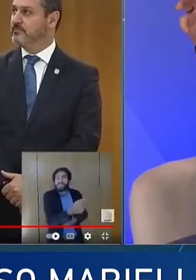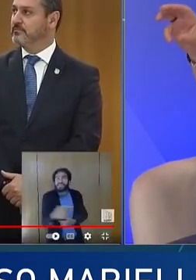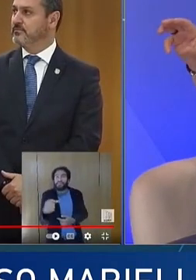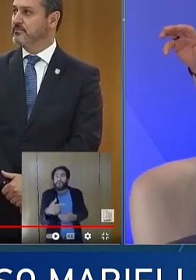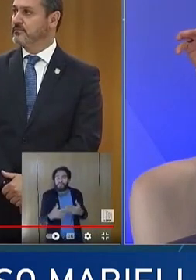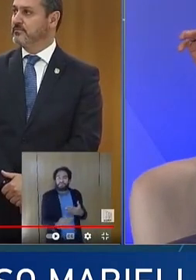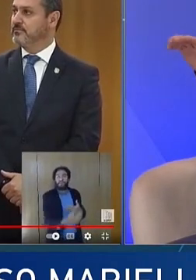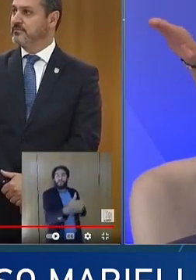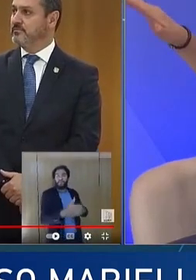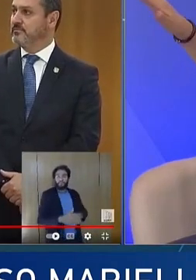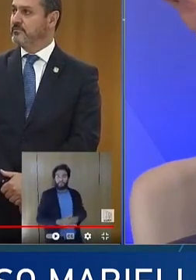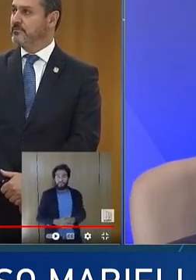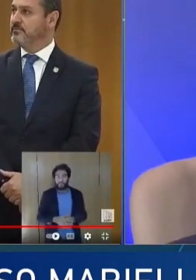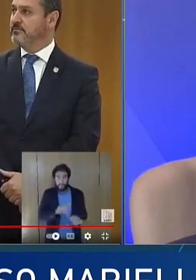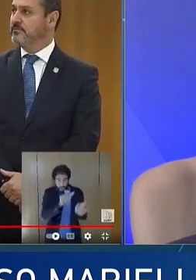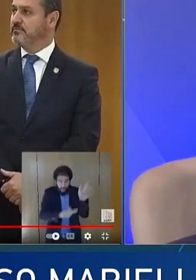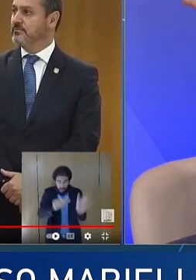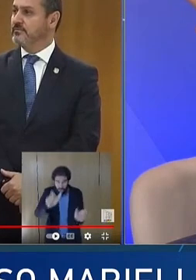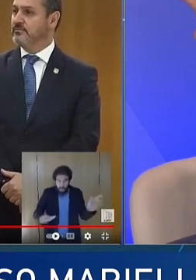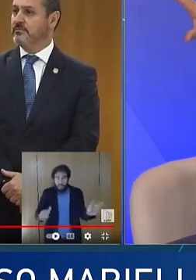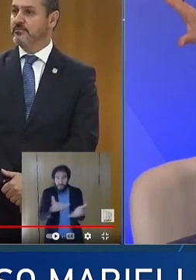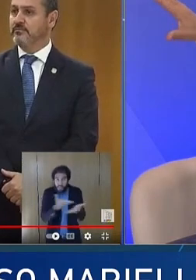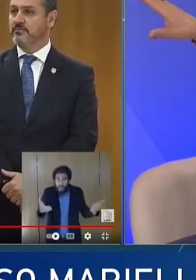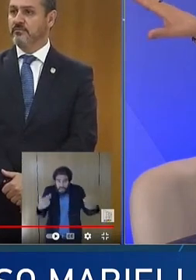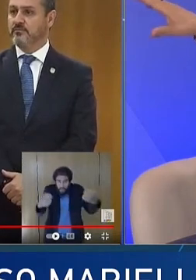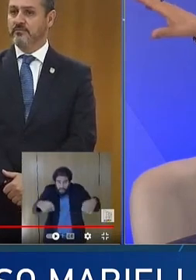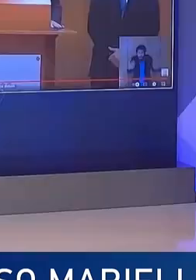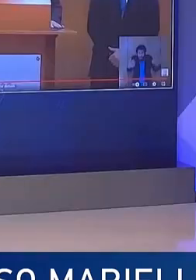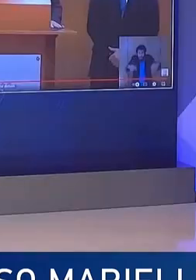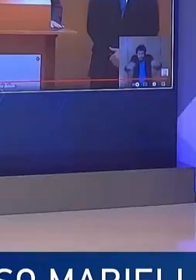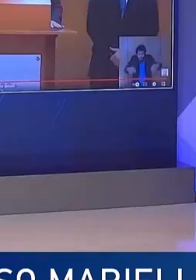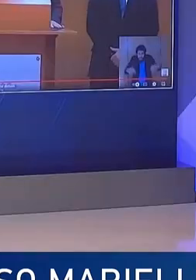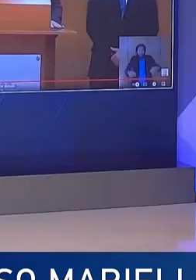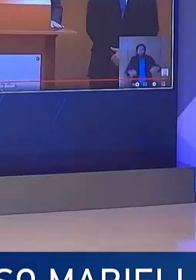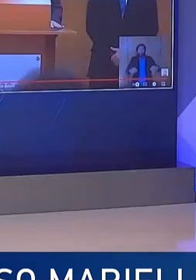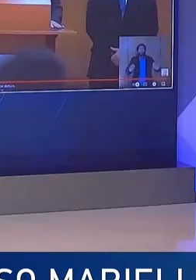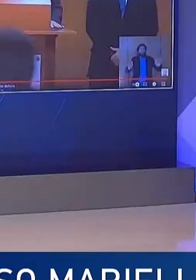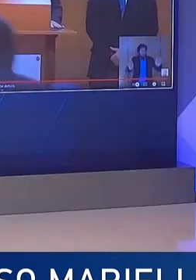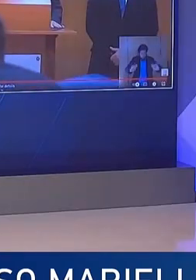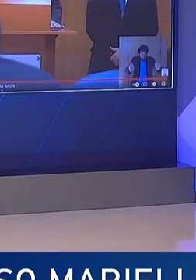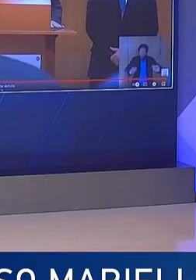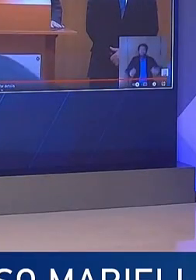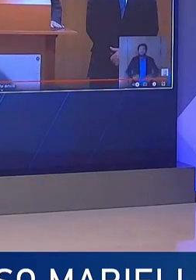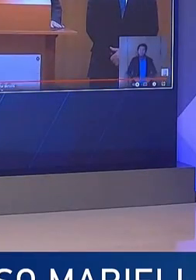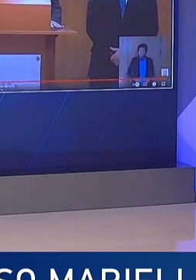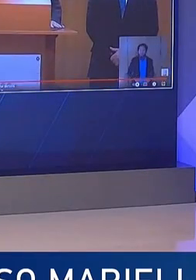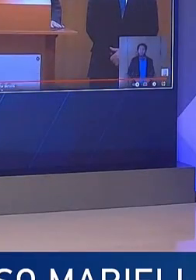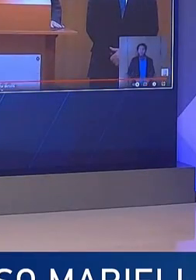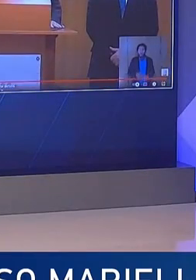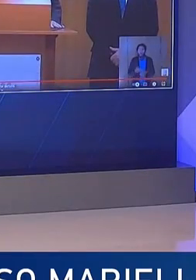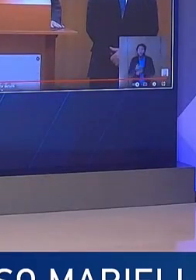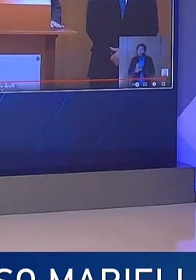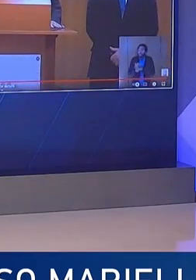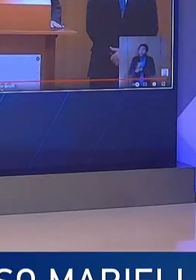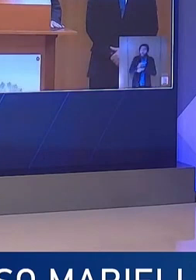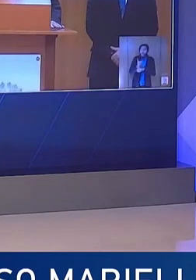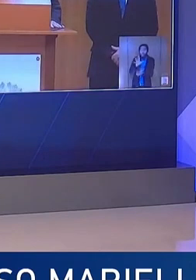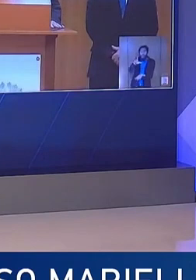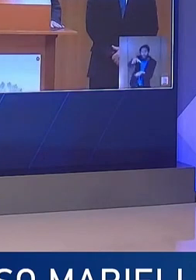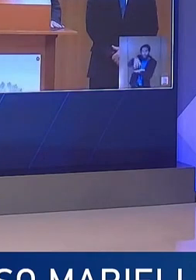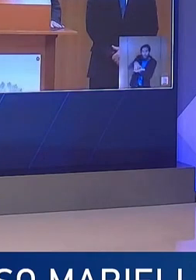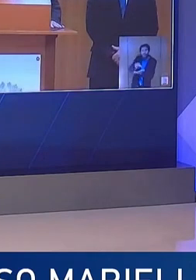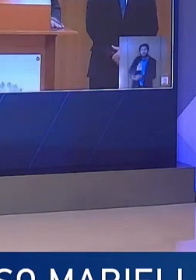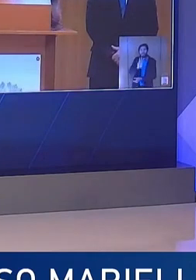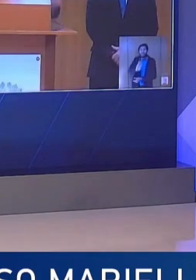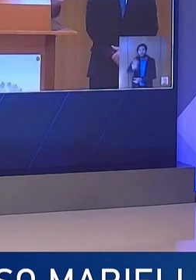quem foram os assassinos. Me deu a impressão que aí isso. Já não há mais dúvida da polícia, né? Agora é ir para os mandantes mesmo, porque tinha